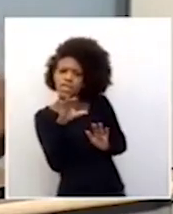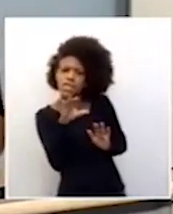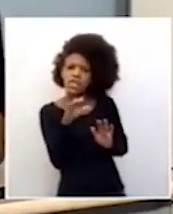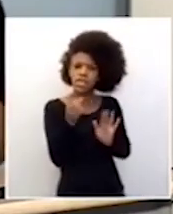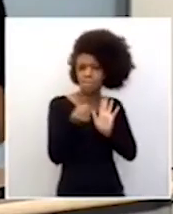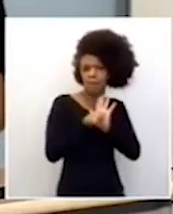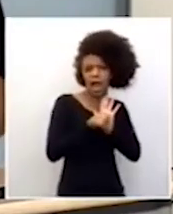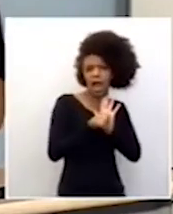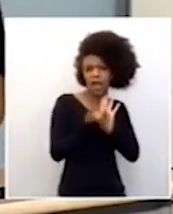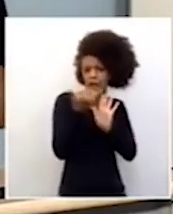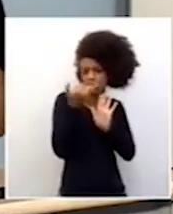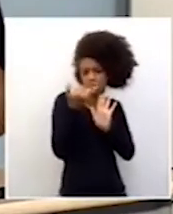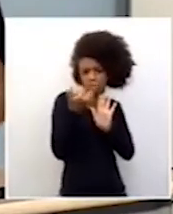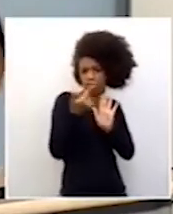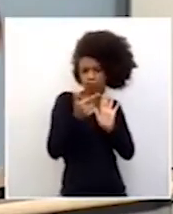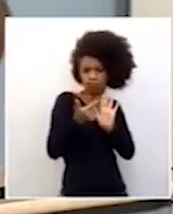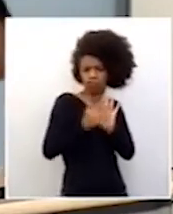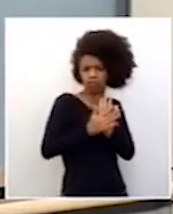não tinha